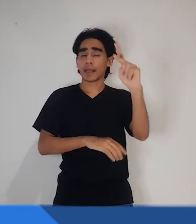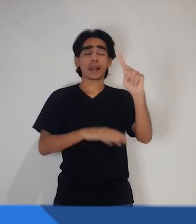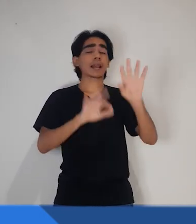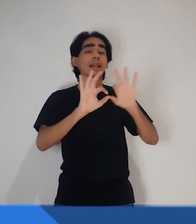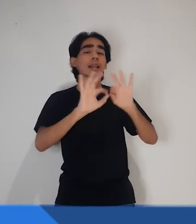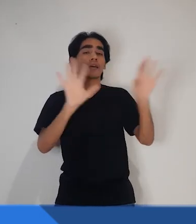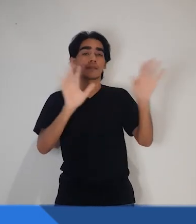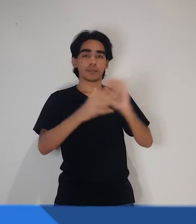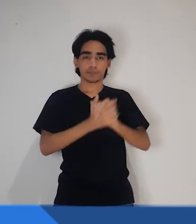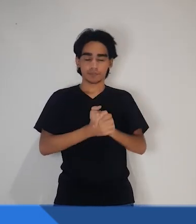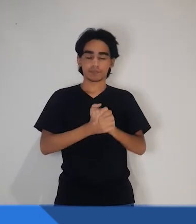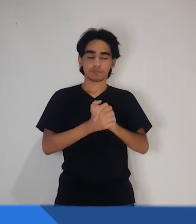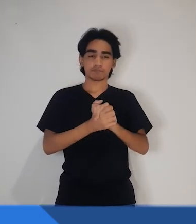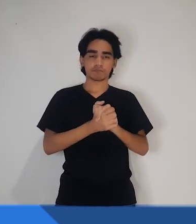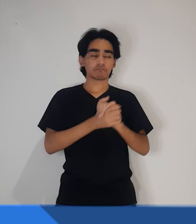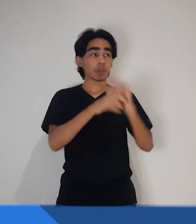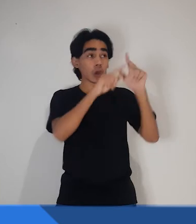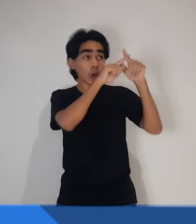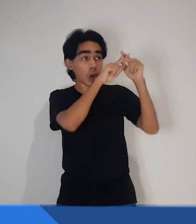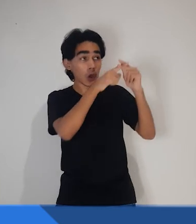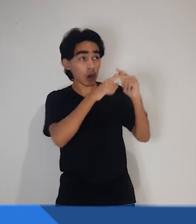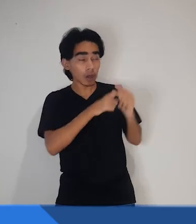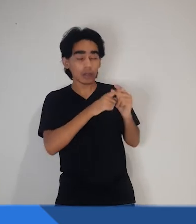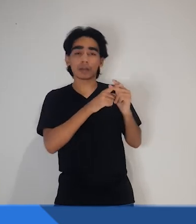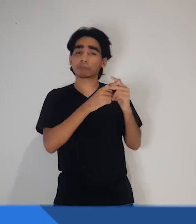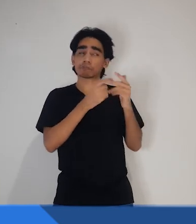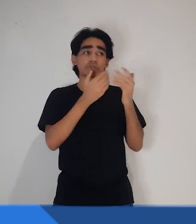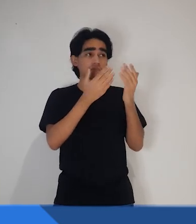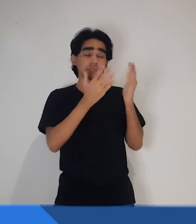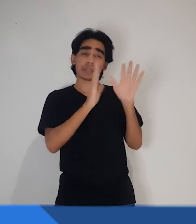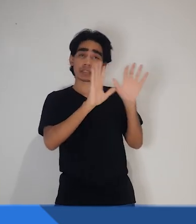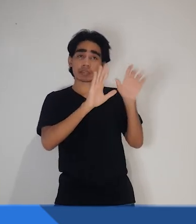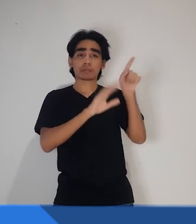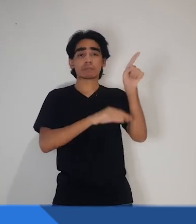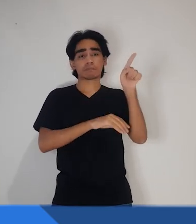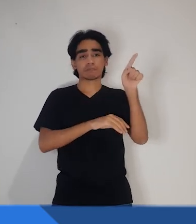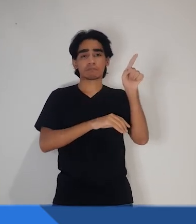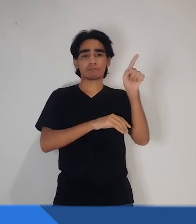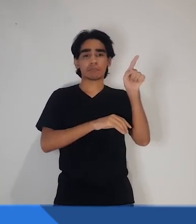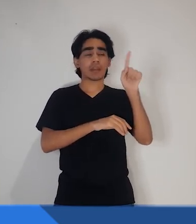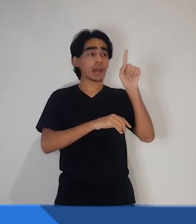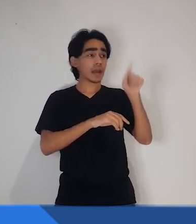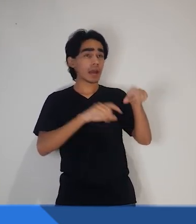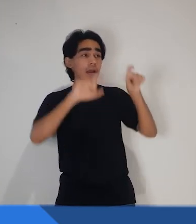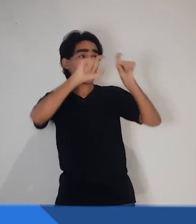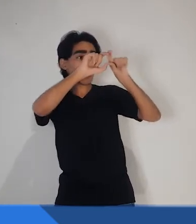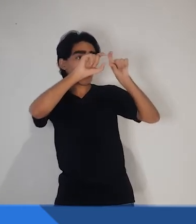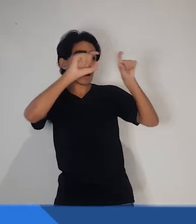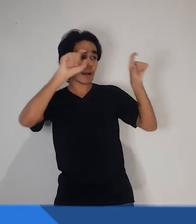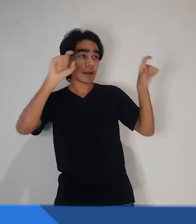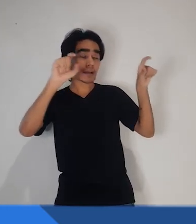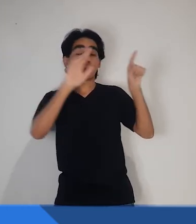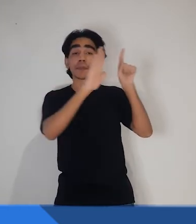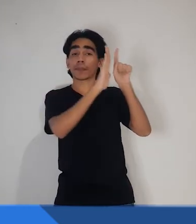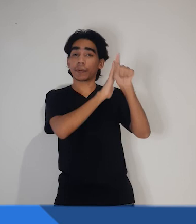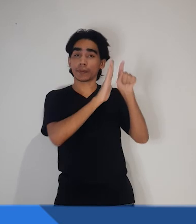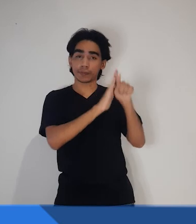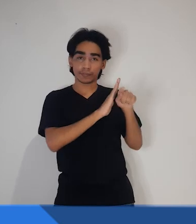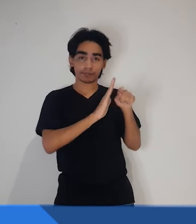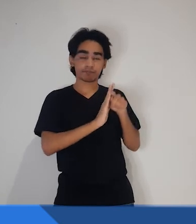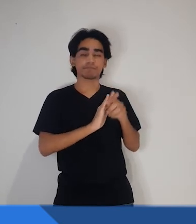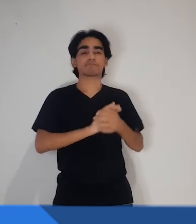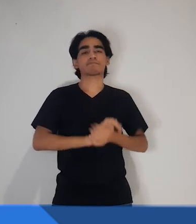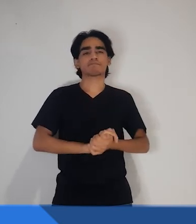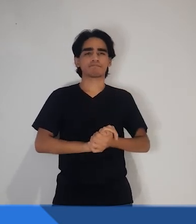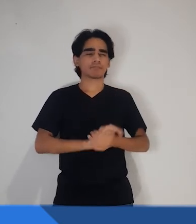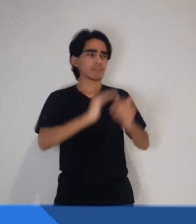texto livre. E a configuração é basicamente isso. É o enunciado da questão. Aqui embaixo a gente tem